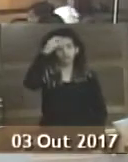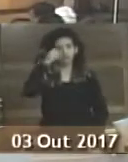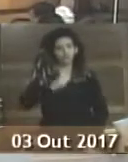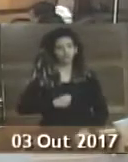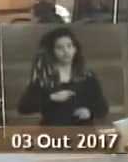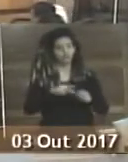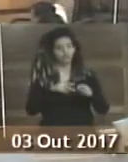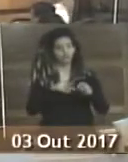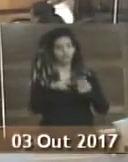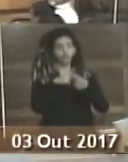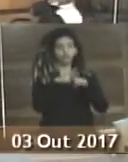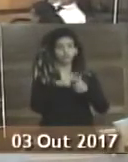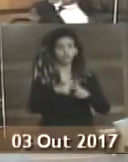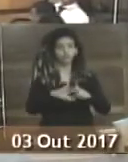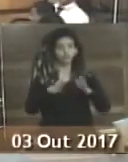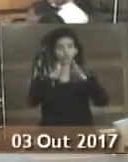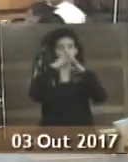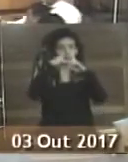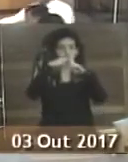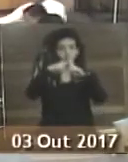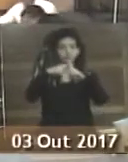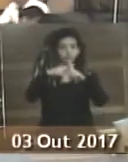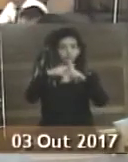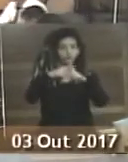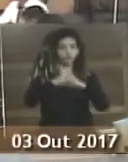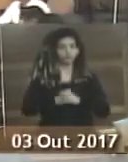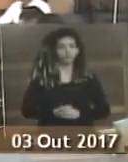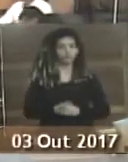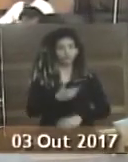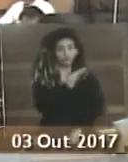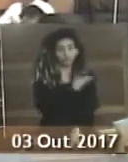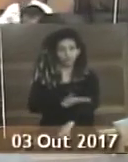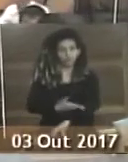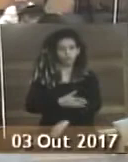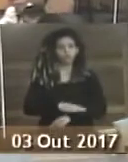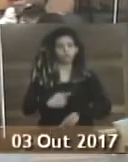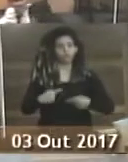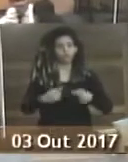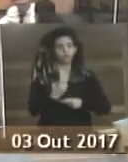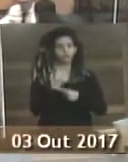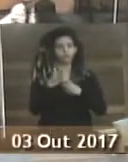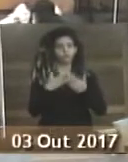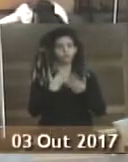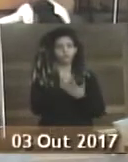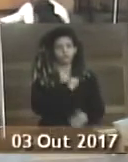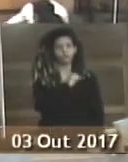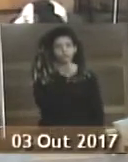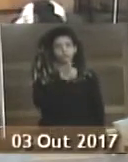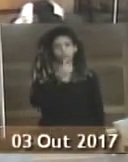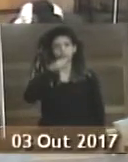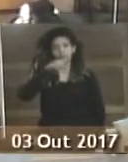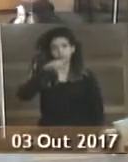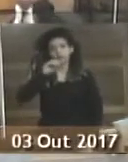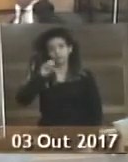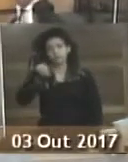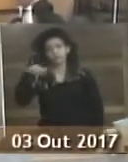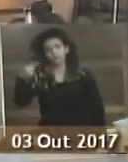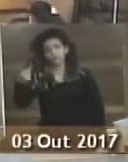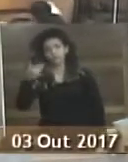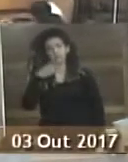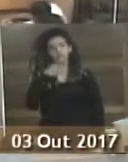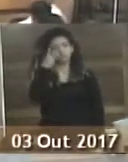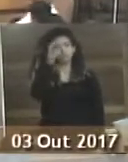recuperação e conservação das igrejas tombadas como patrimônio histórico no município. Em discussão única, requerimento número 1097/17, autor vereador Tite